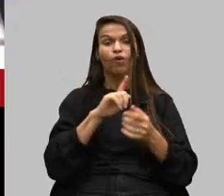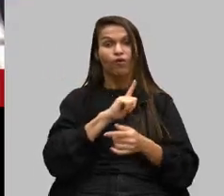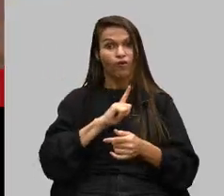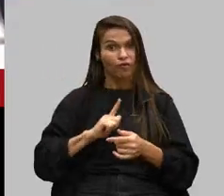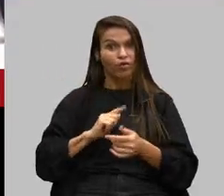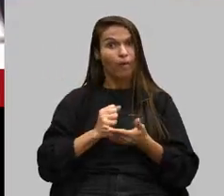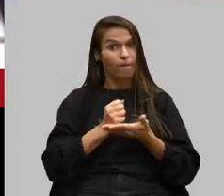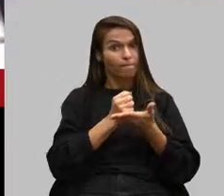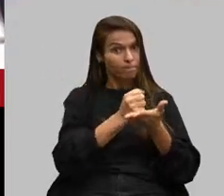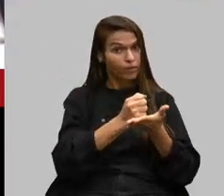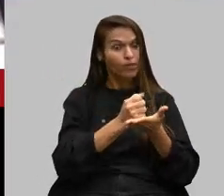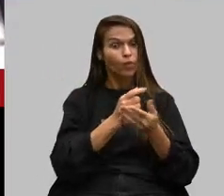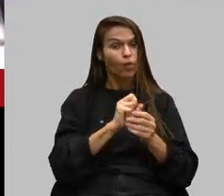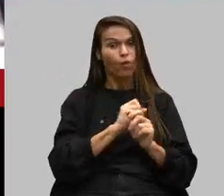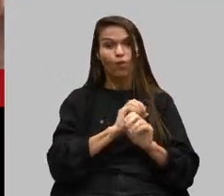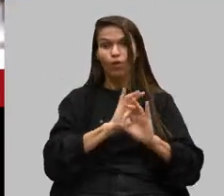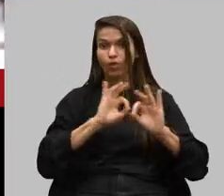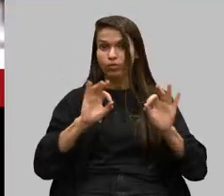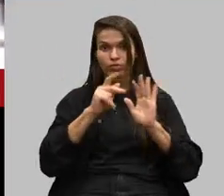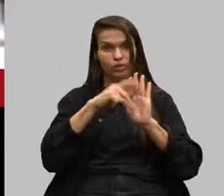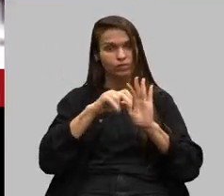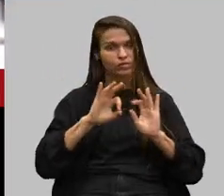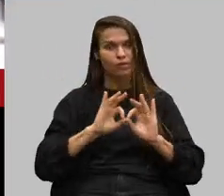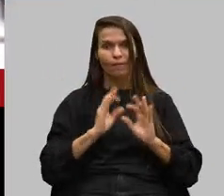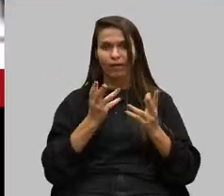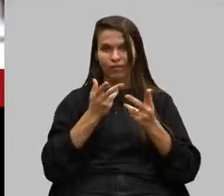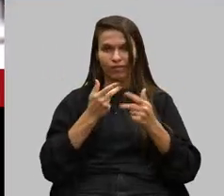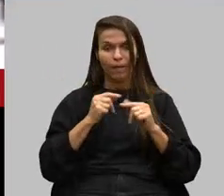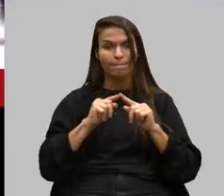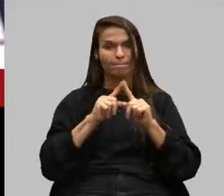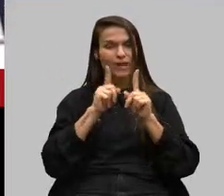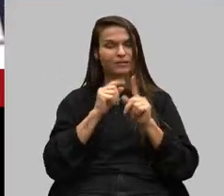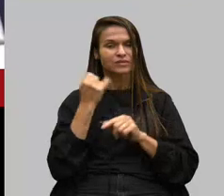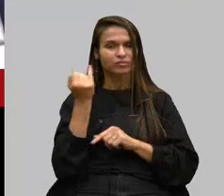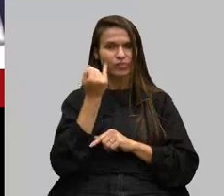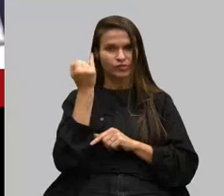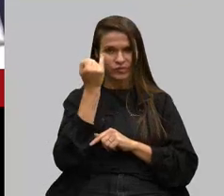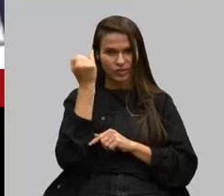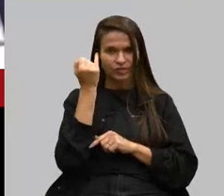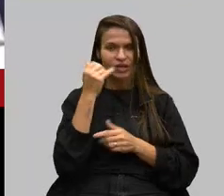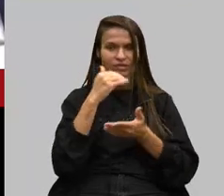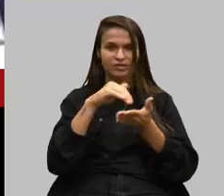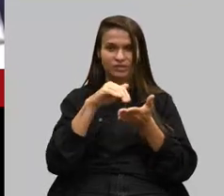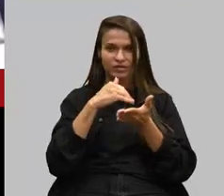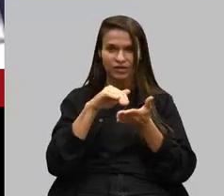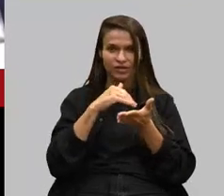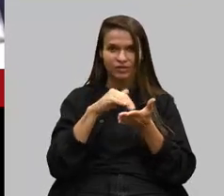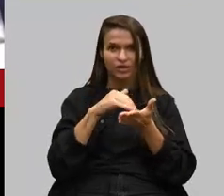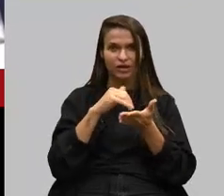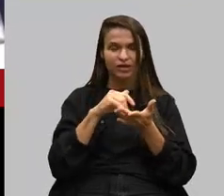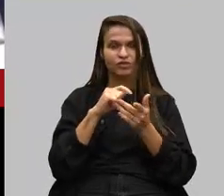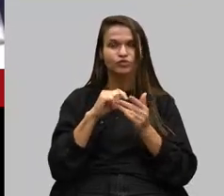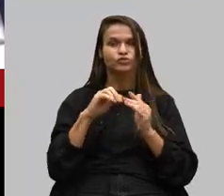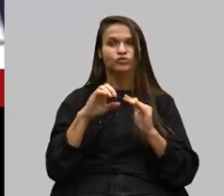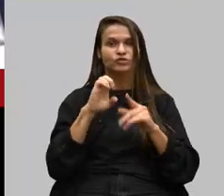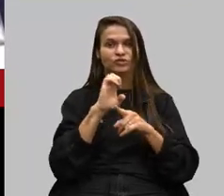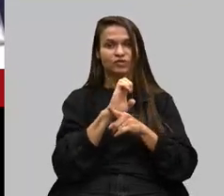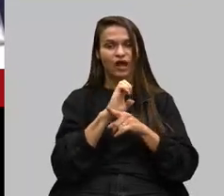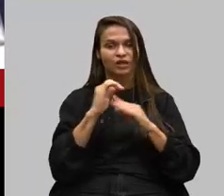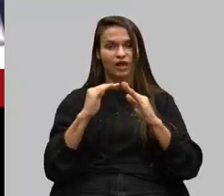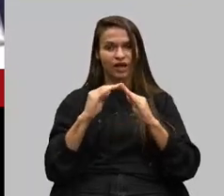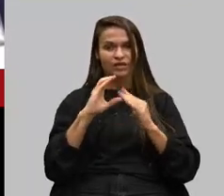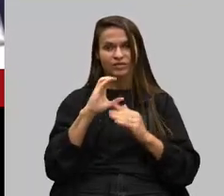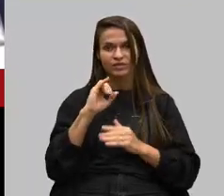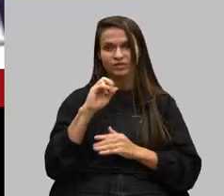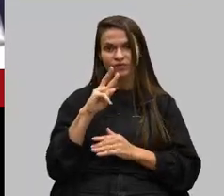e Que ótimo os projetos são excelentes mas a importância da secretária de da Secretaria de Estado da casa civil